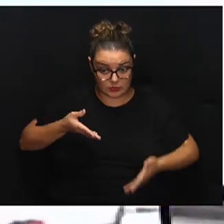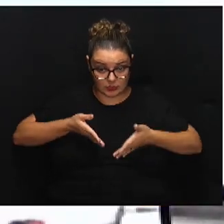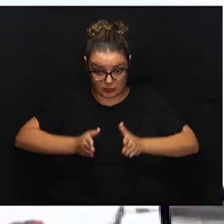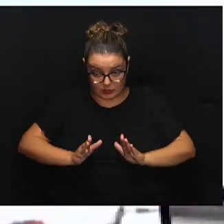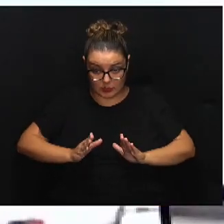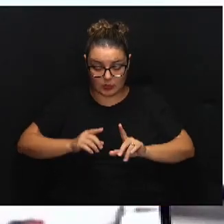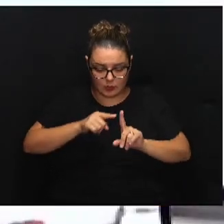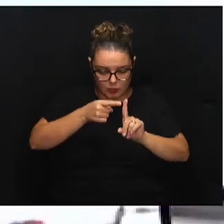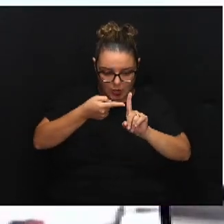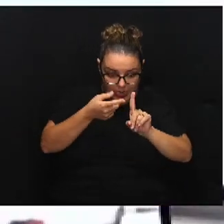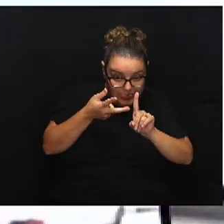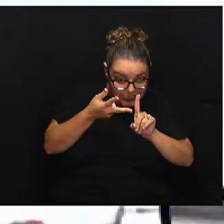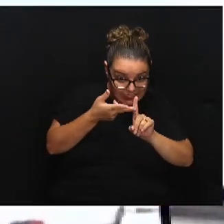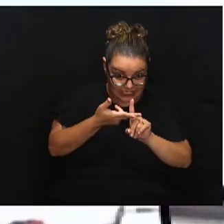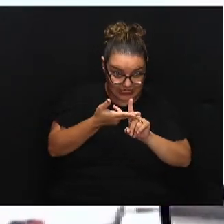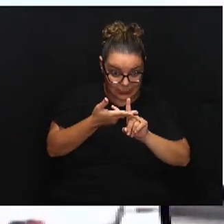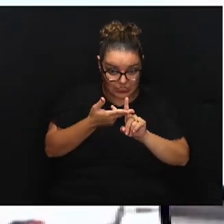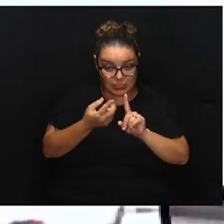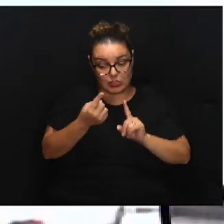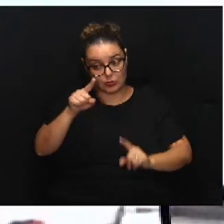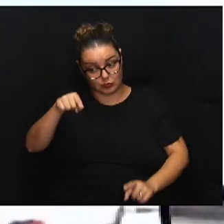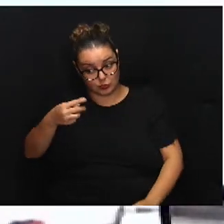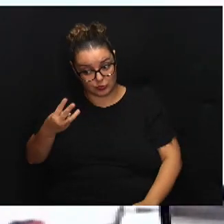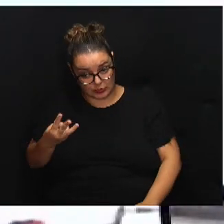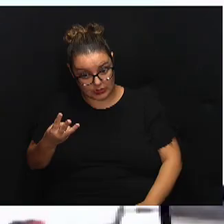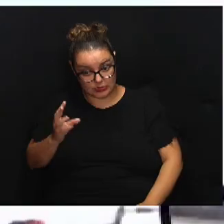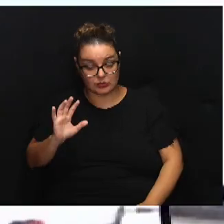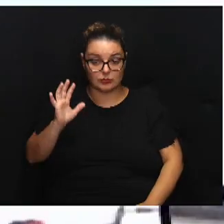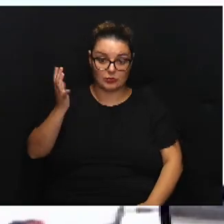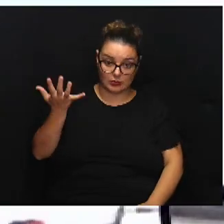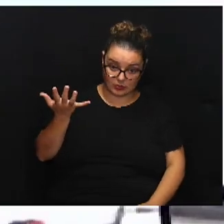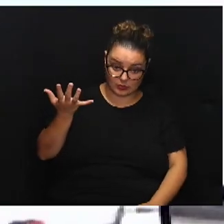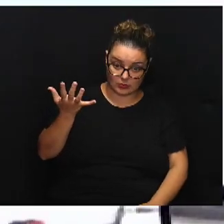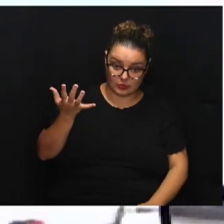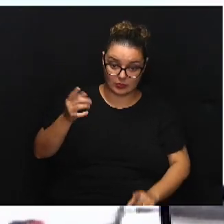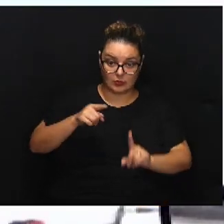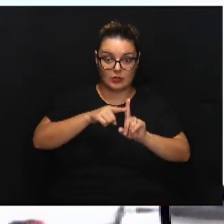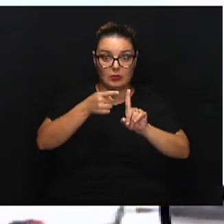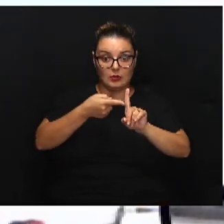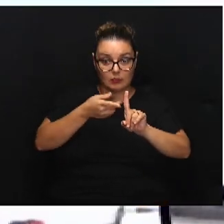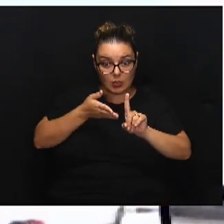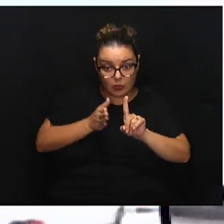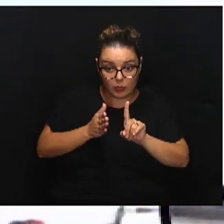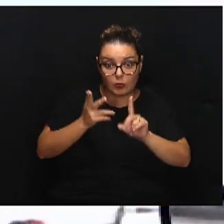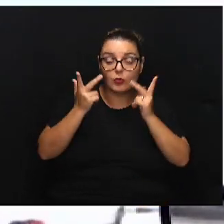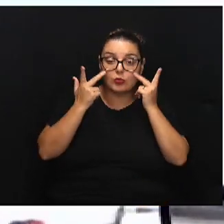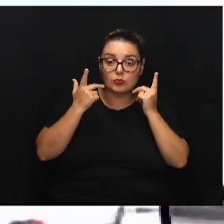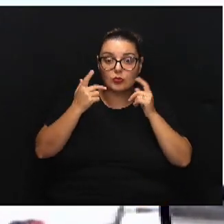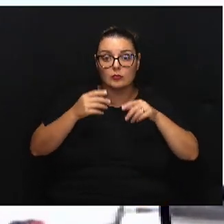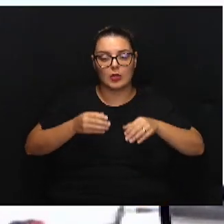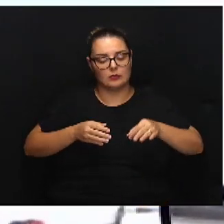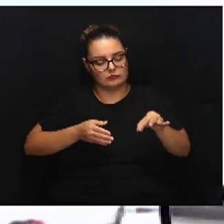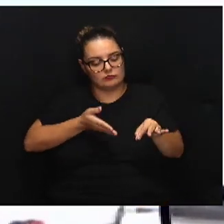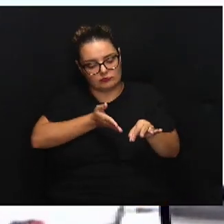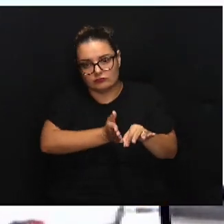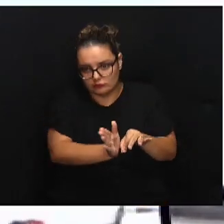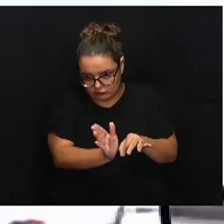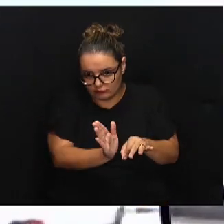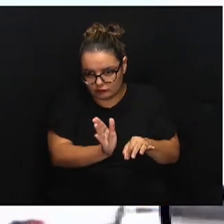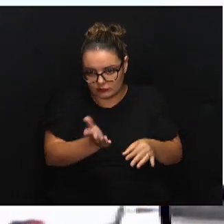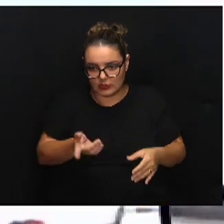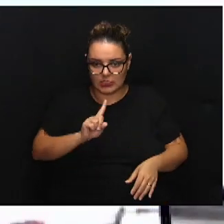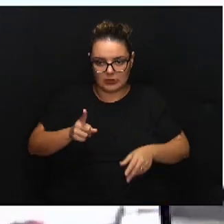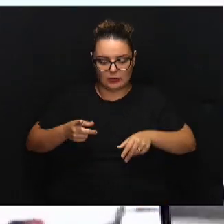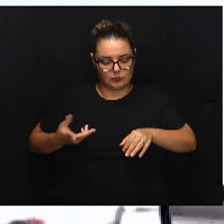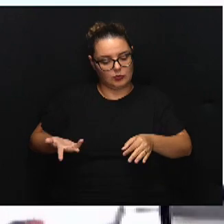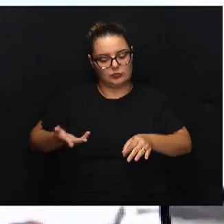por cesárea e 1/3 dos partos acontecendo por via vaginal, a própria experiência dentro de um